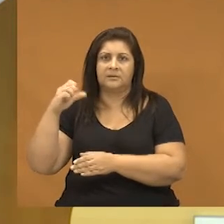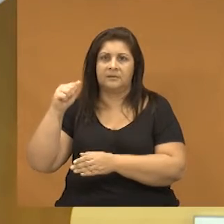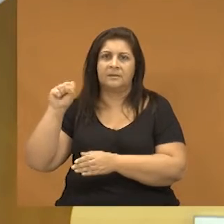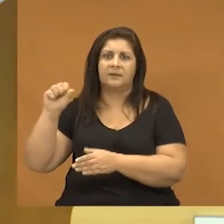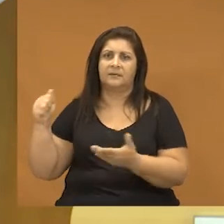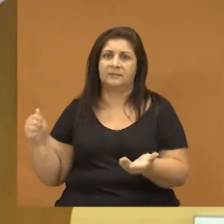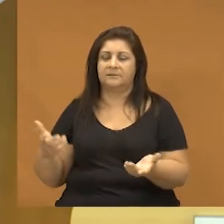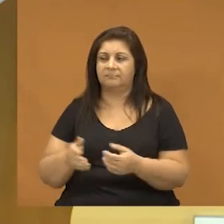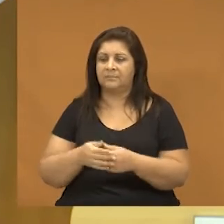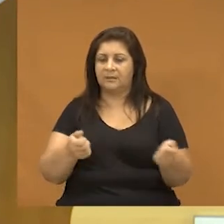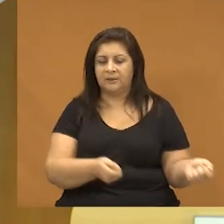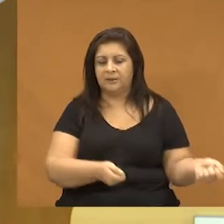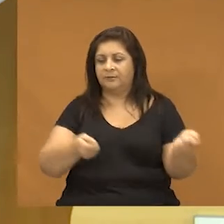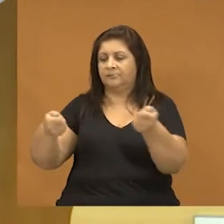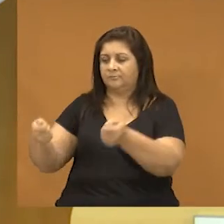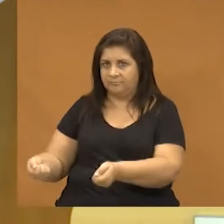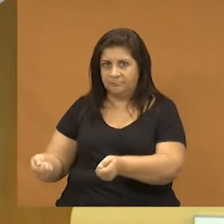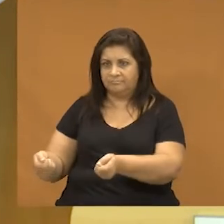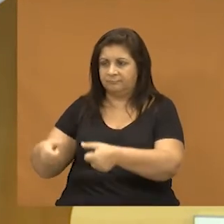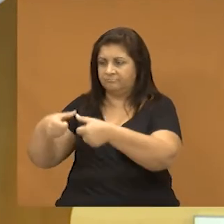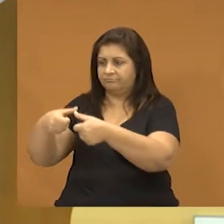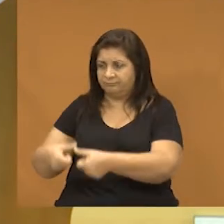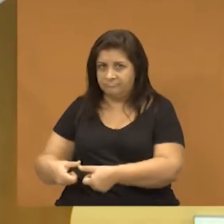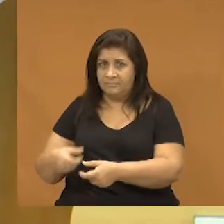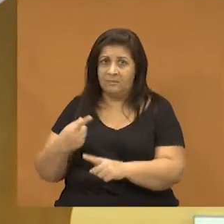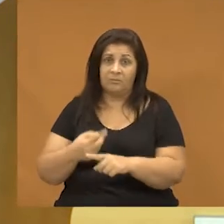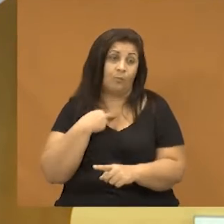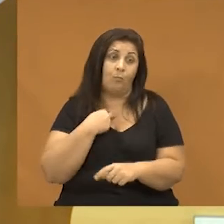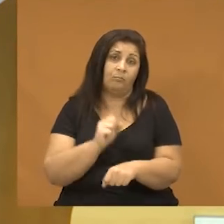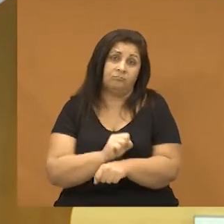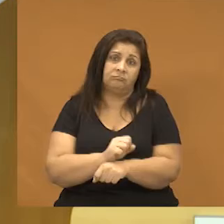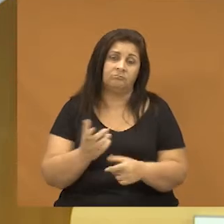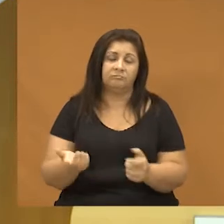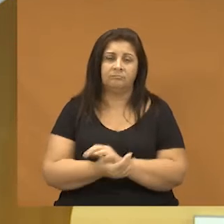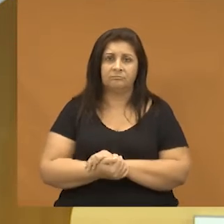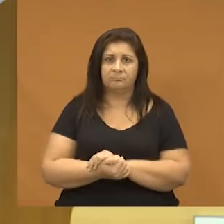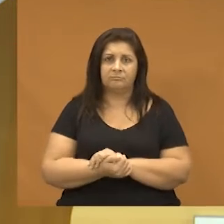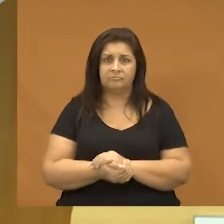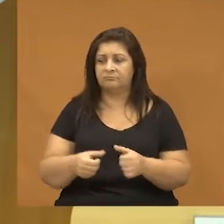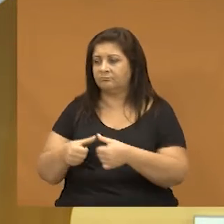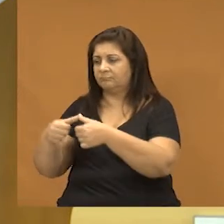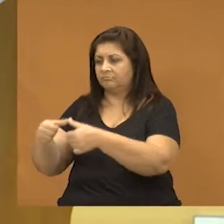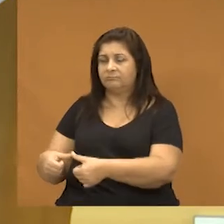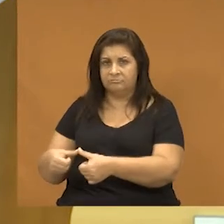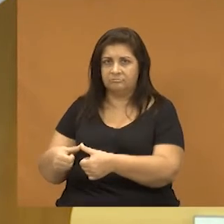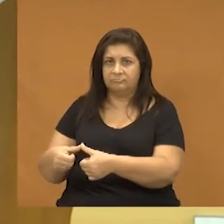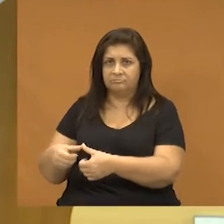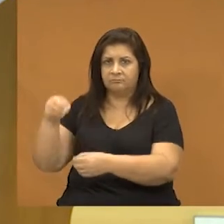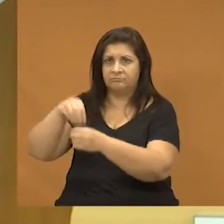tira da maca, coloca na Santa Casa, porque o SAMU não pode ficar esperando, coloca dentro da Santa